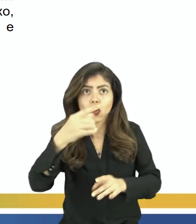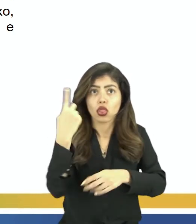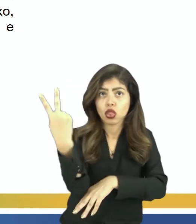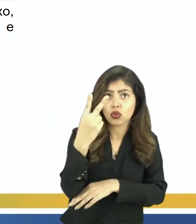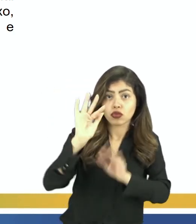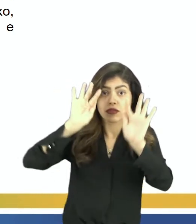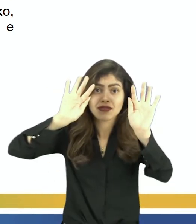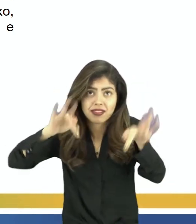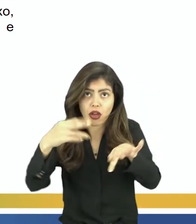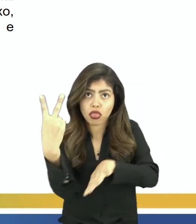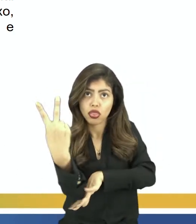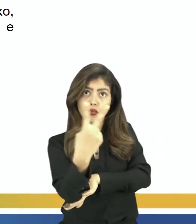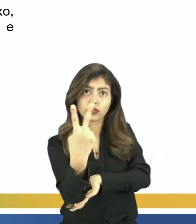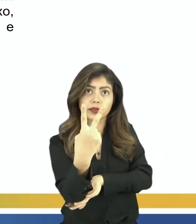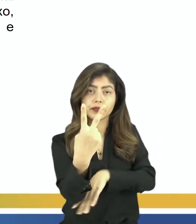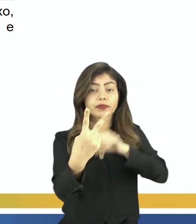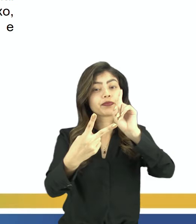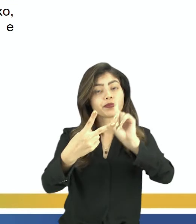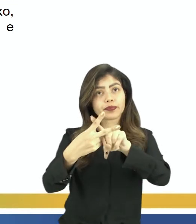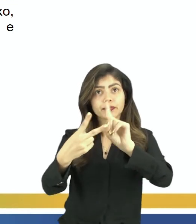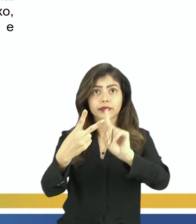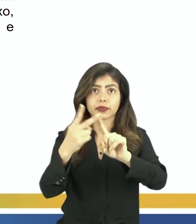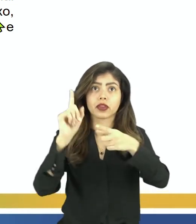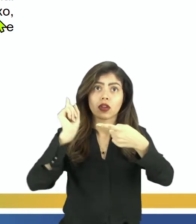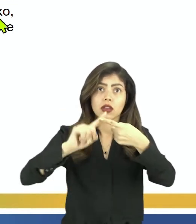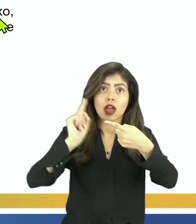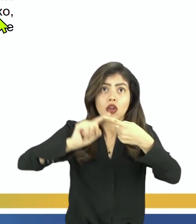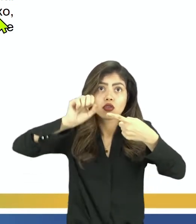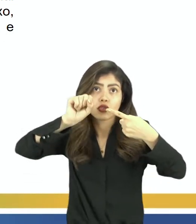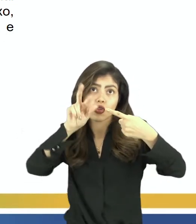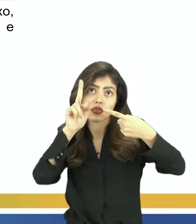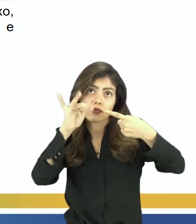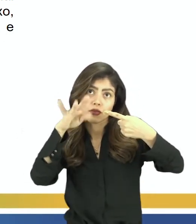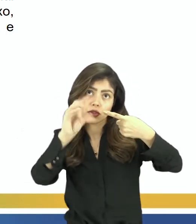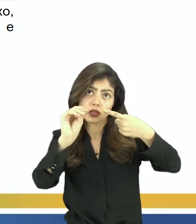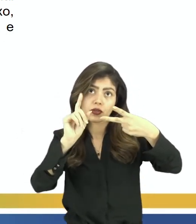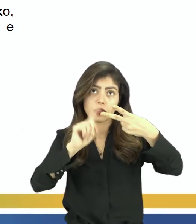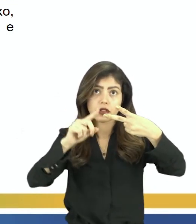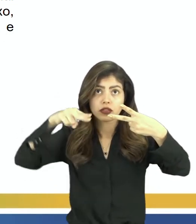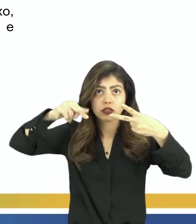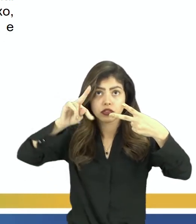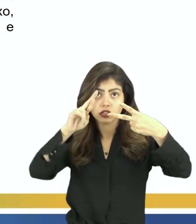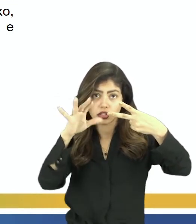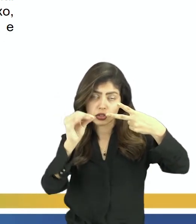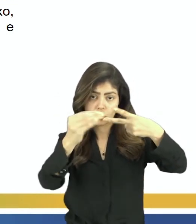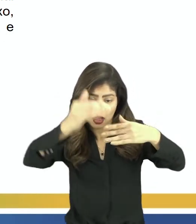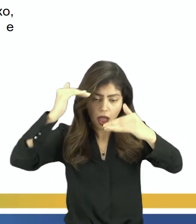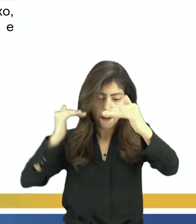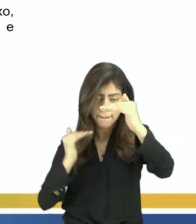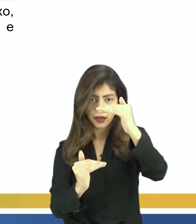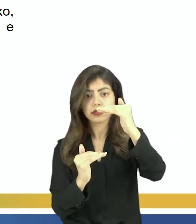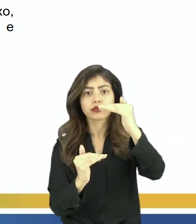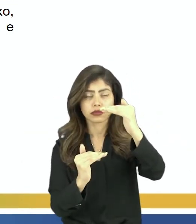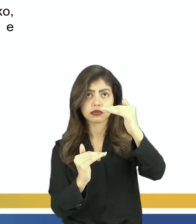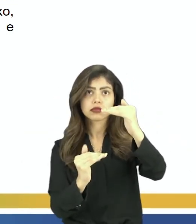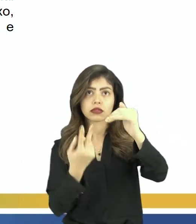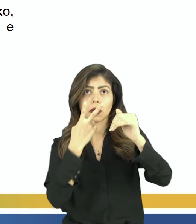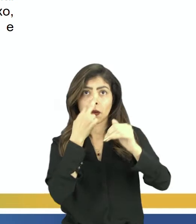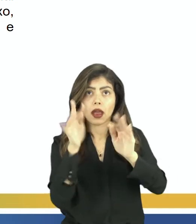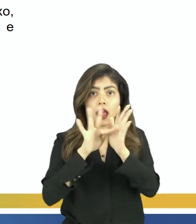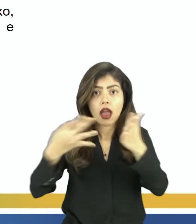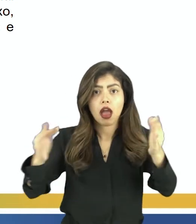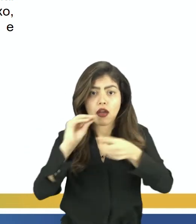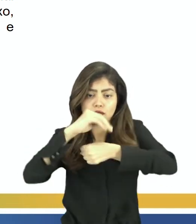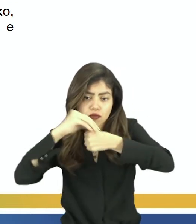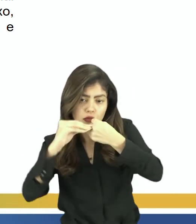ácidos, o sulfúrico e o nítrico. Das alternativas abaixo, assinale a alternativa que apresenta as